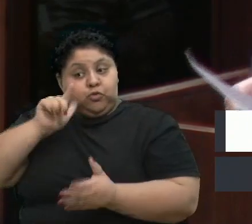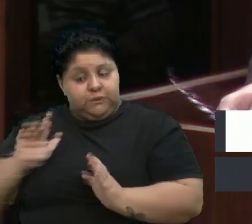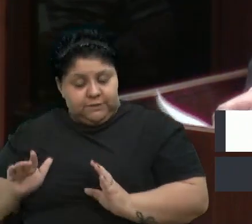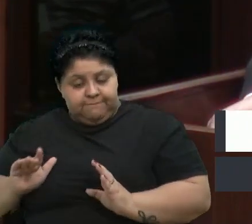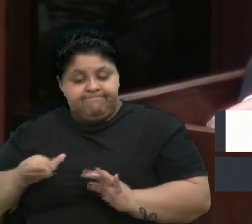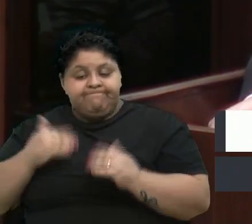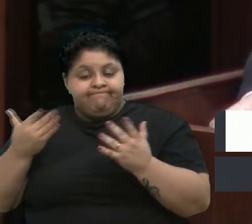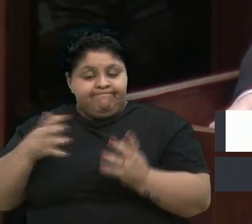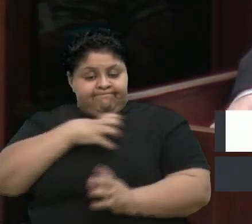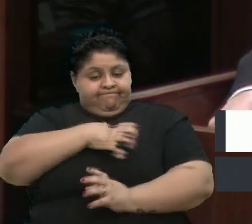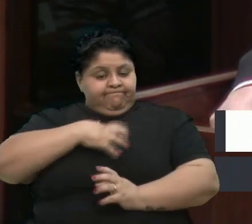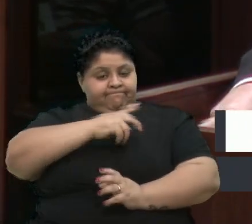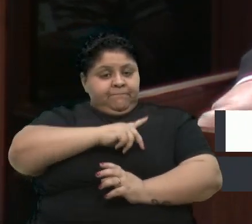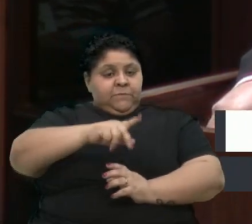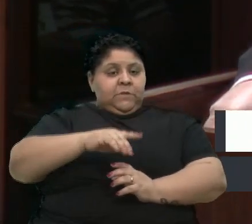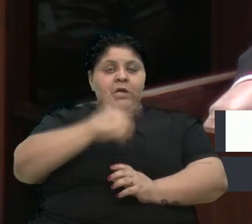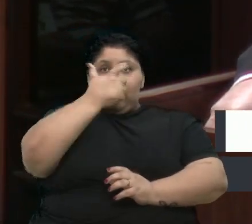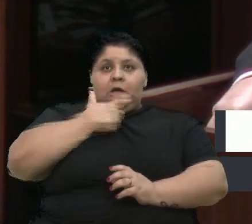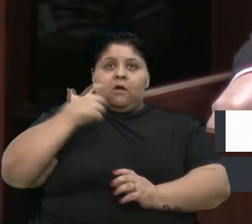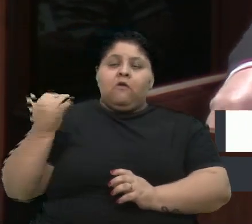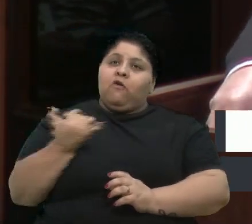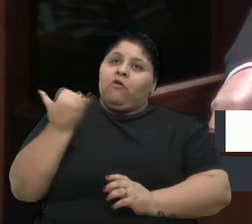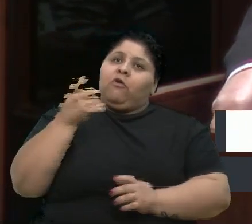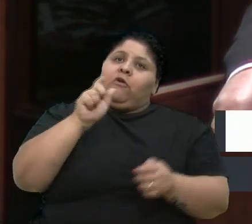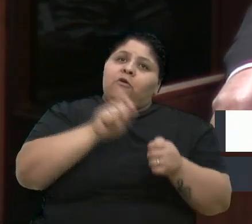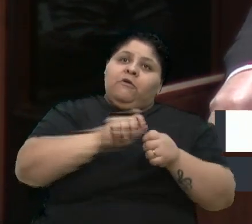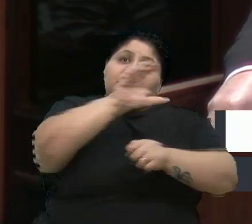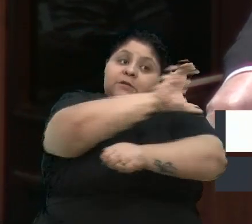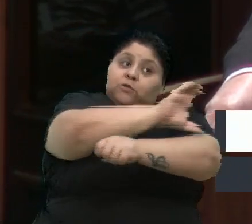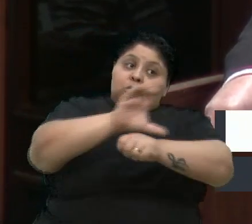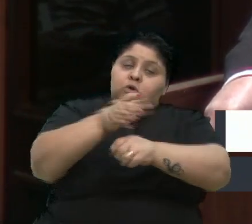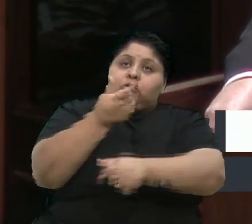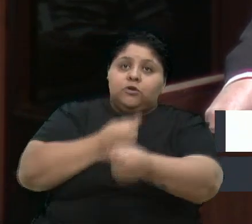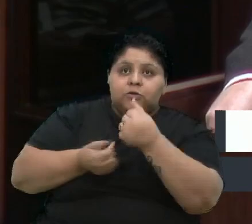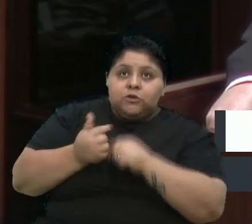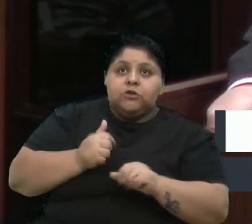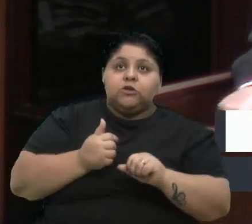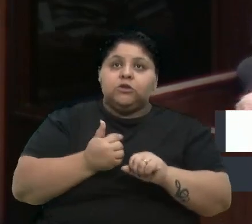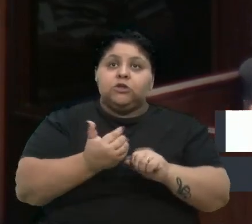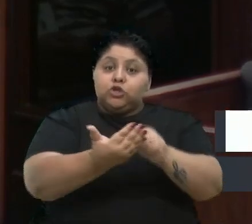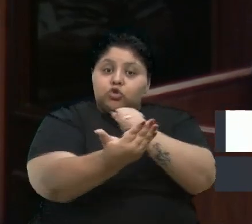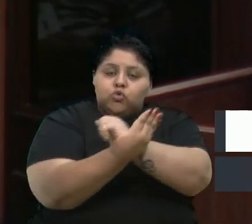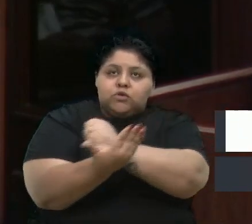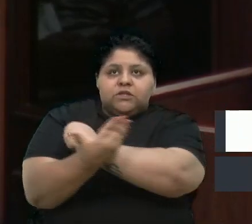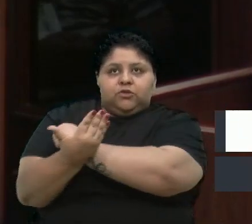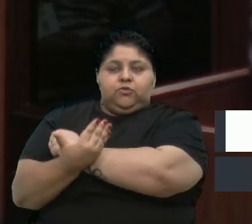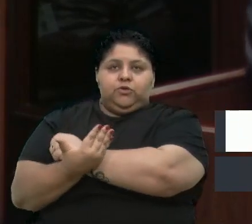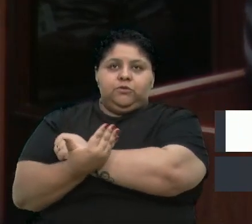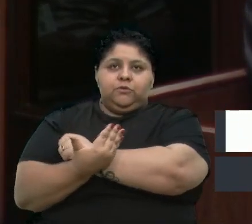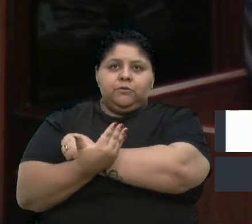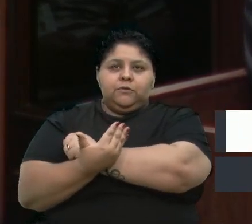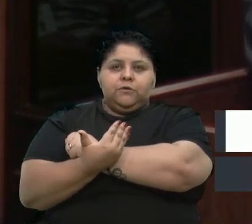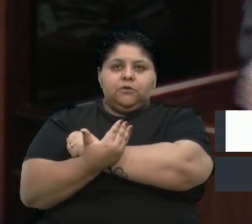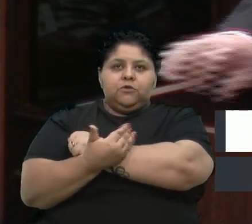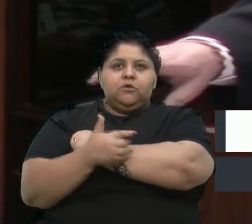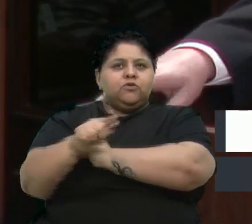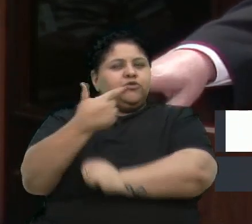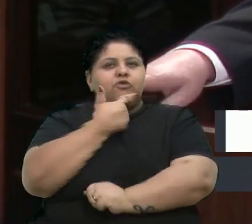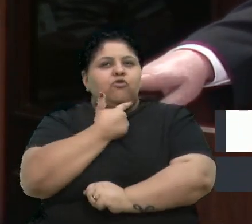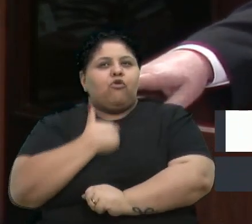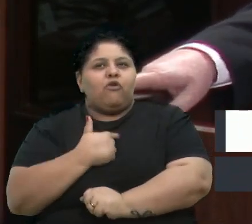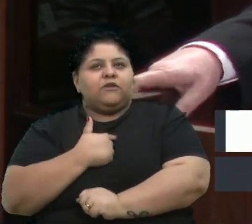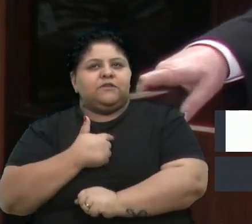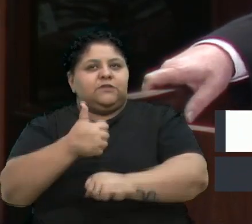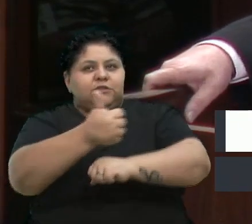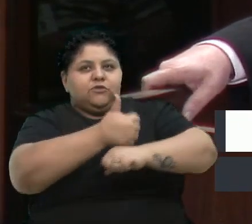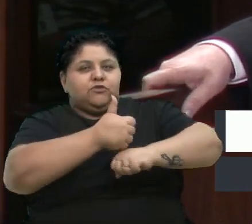presidente, eu acho importante realmente que o senhor faça um curso de economia e nos ajude. O senhor não gosta, acho, de economistas, por isso